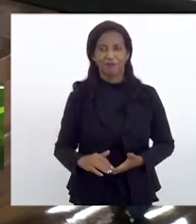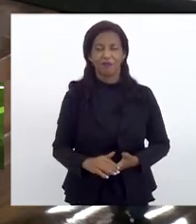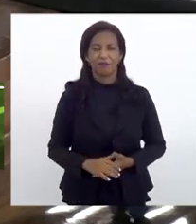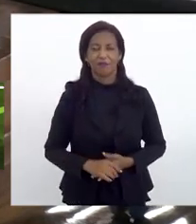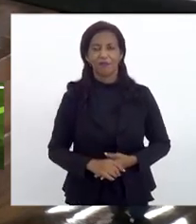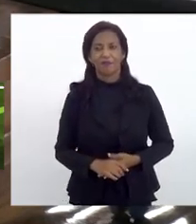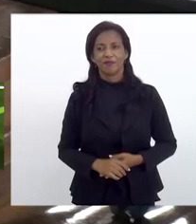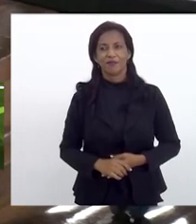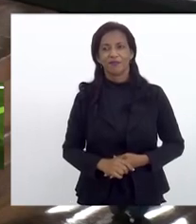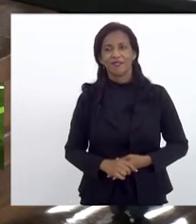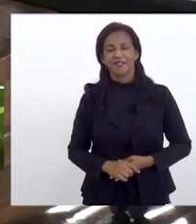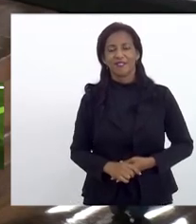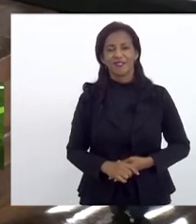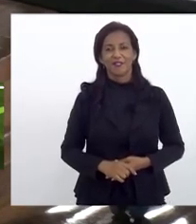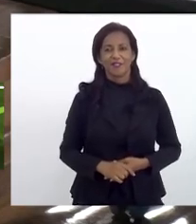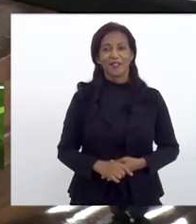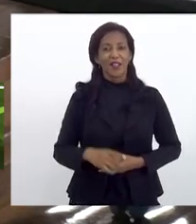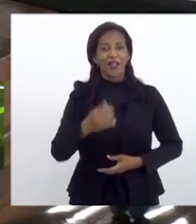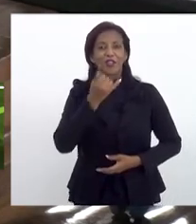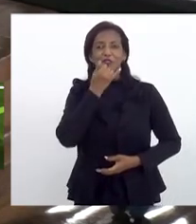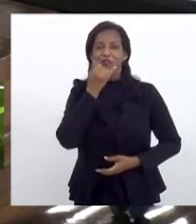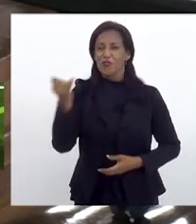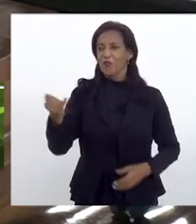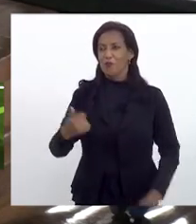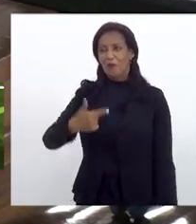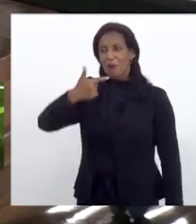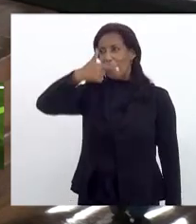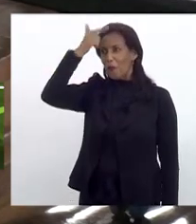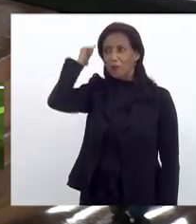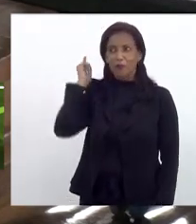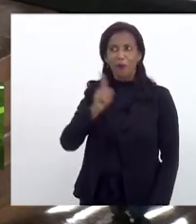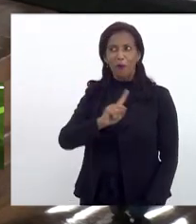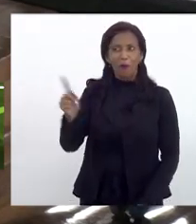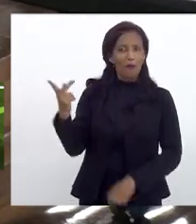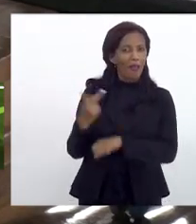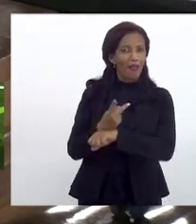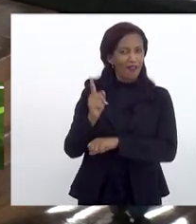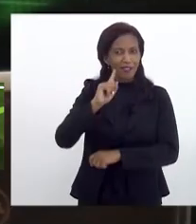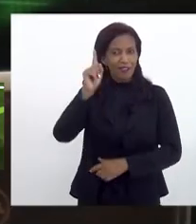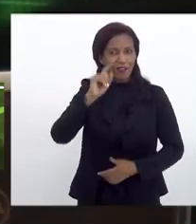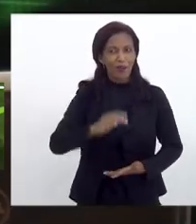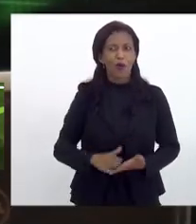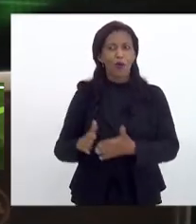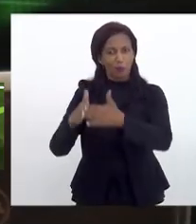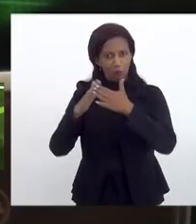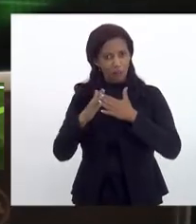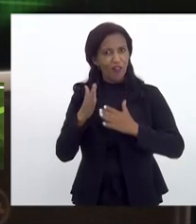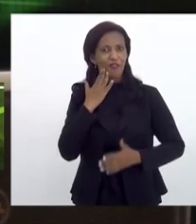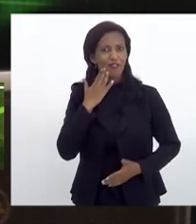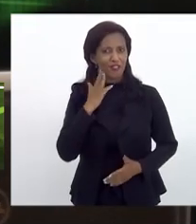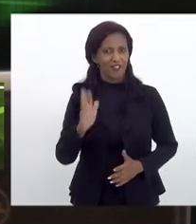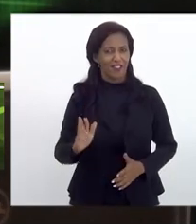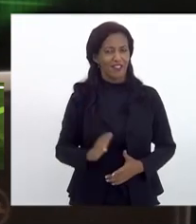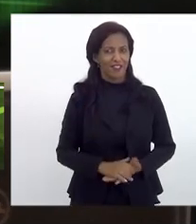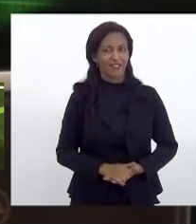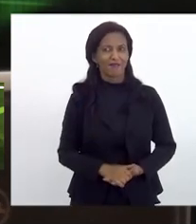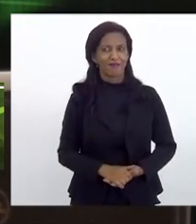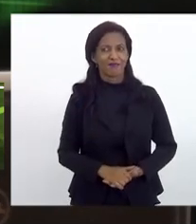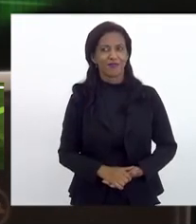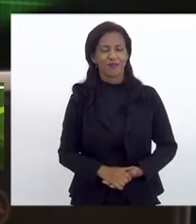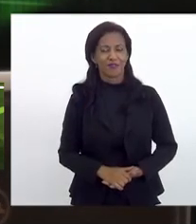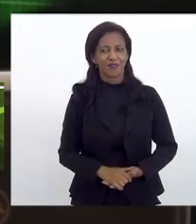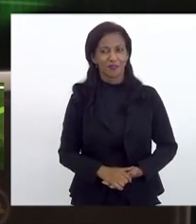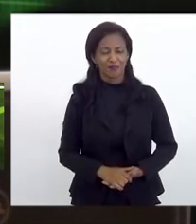Porque se a gente Enganar Não Eu erro Mas ele imagina Que eu estou errado Por favor Eu estou errado Ele está